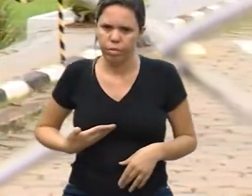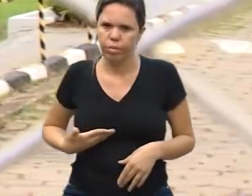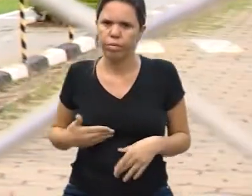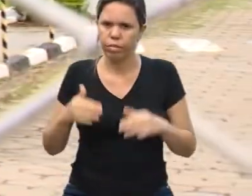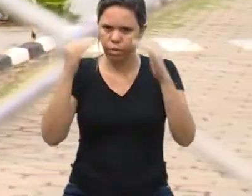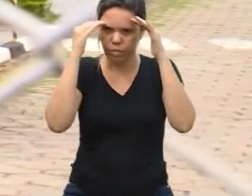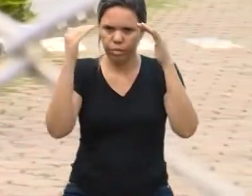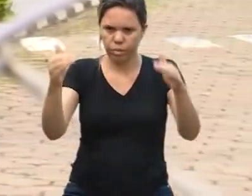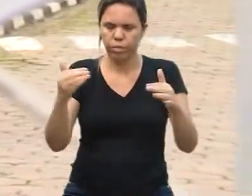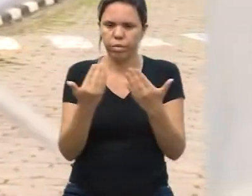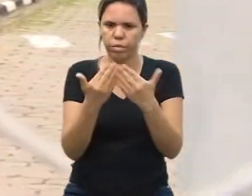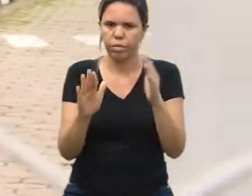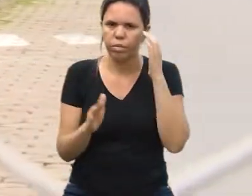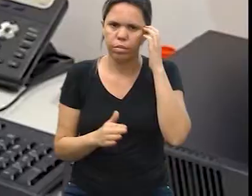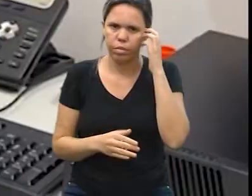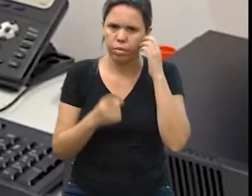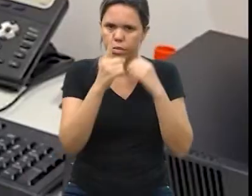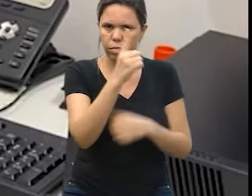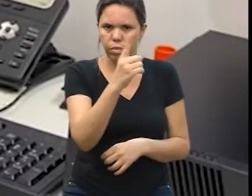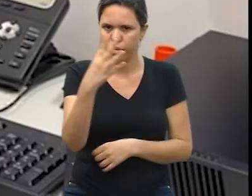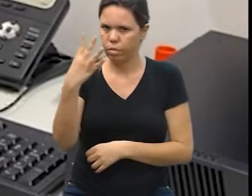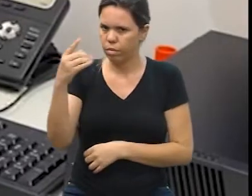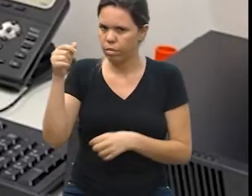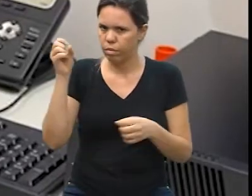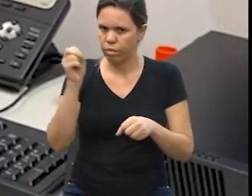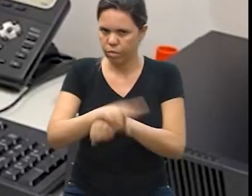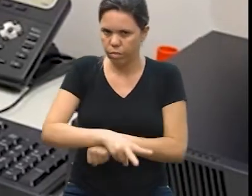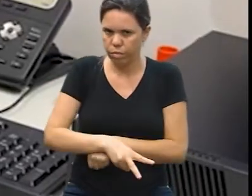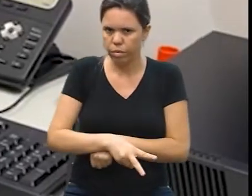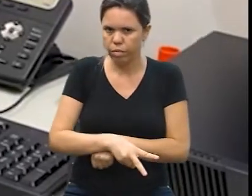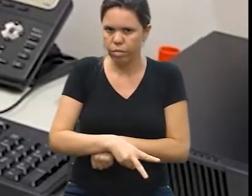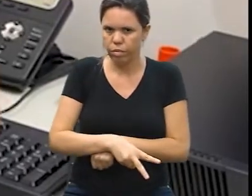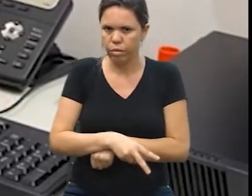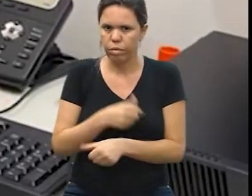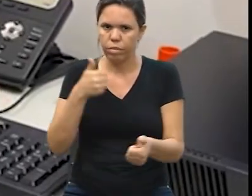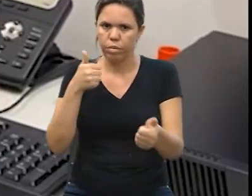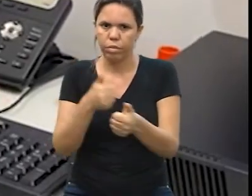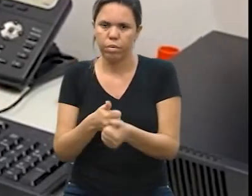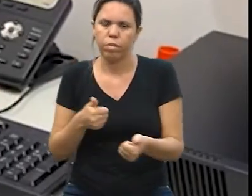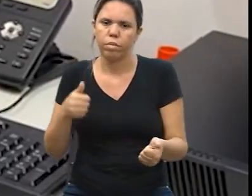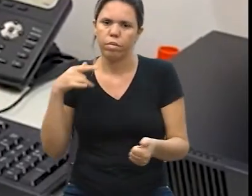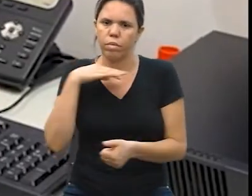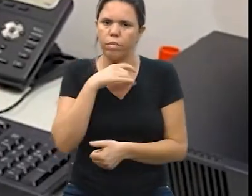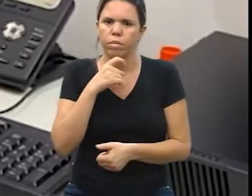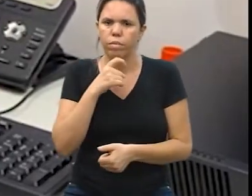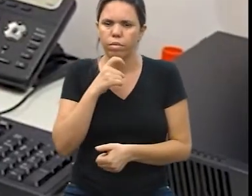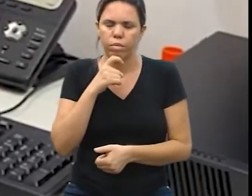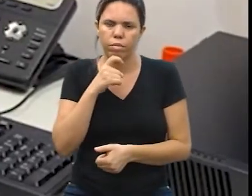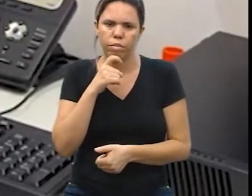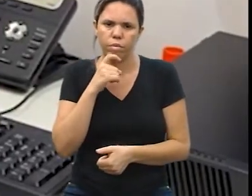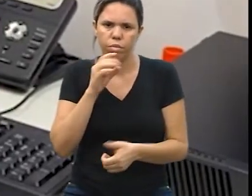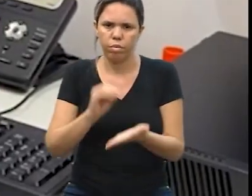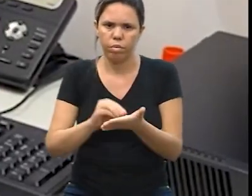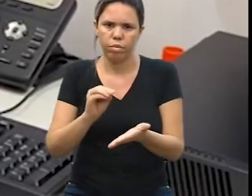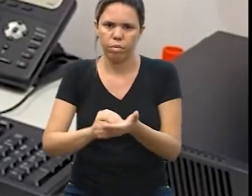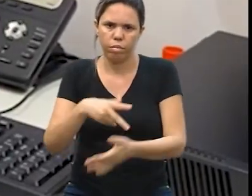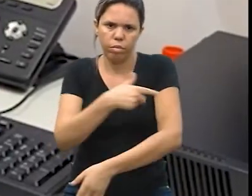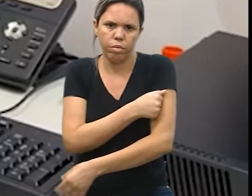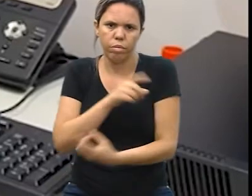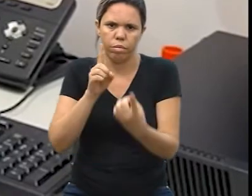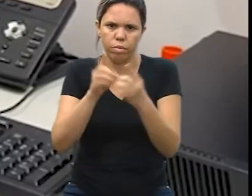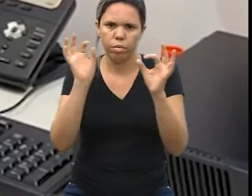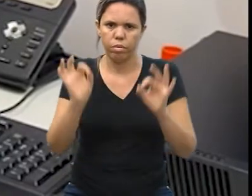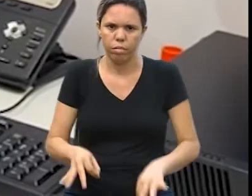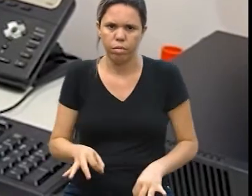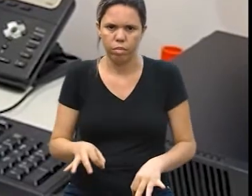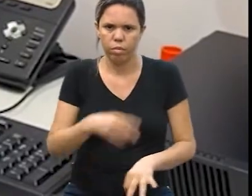governo faça a sua parte, abrindo mais 114 vagas, para que, com a aproximação do inverno e a falta de vacina,